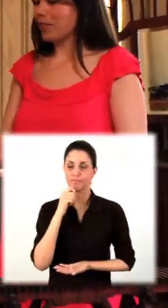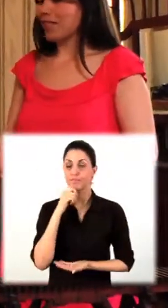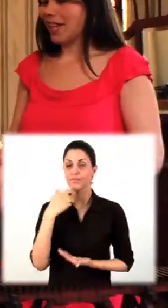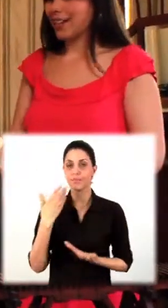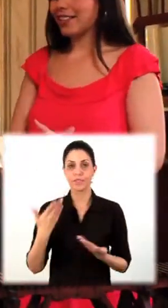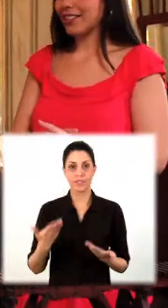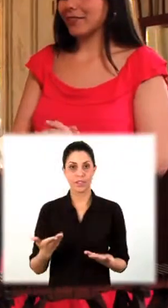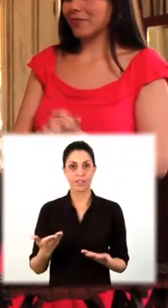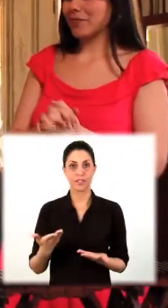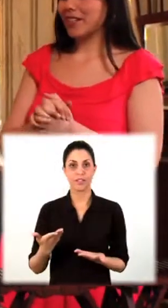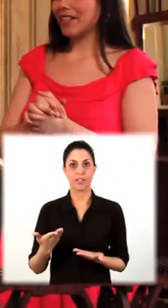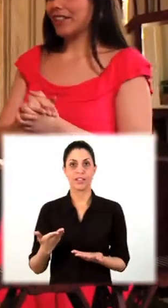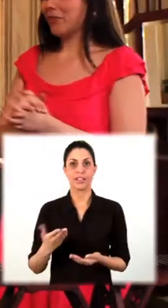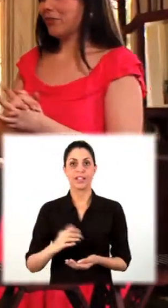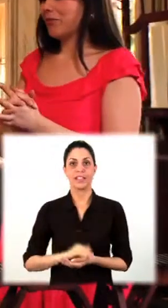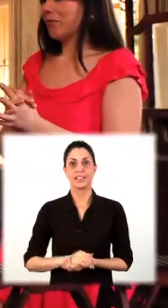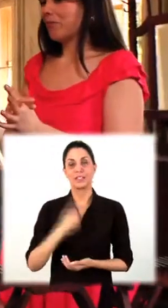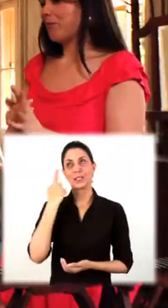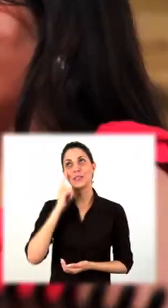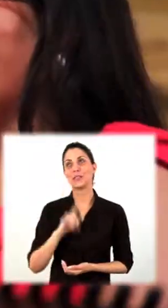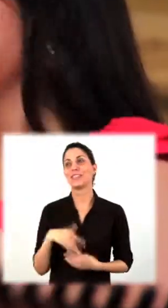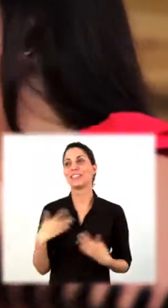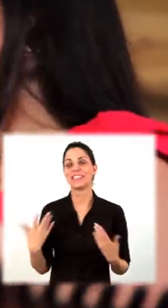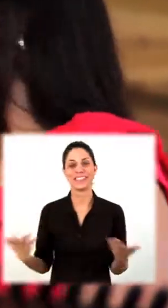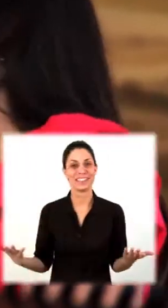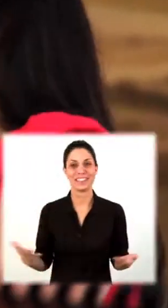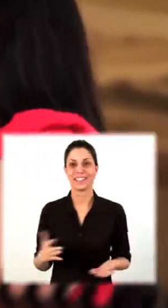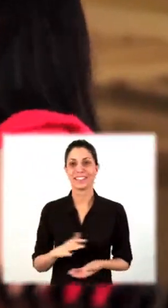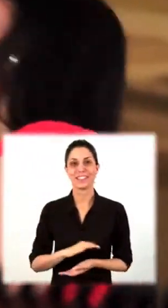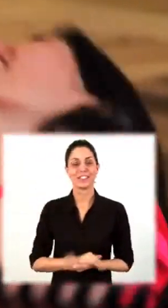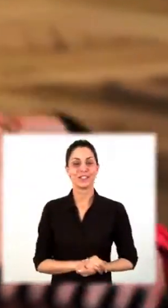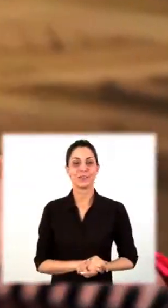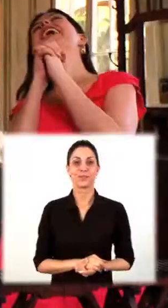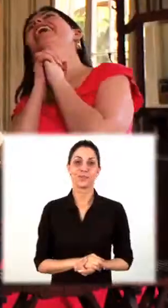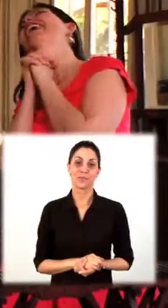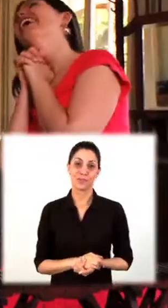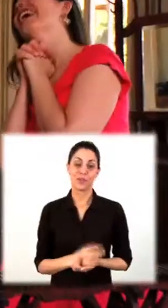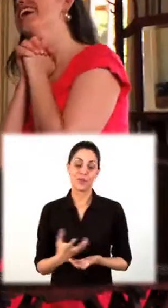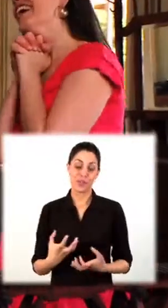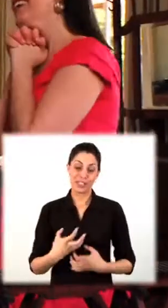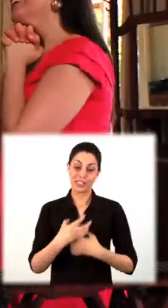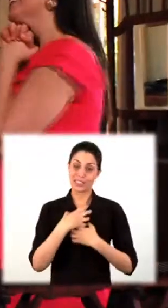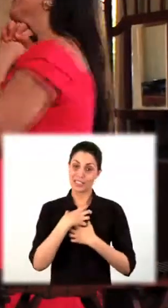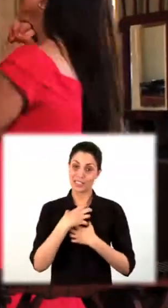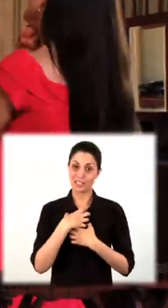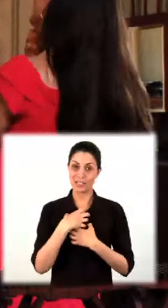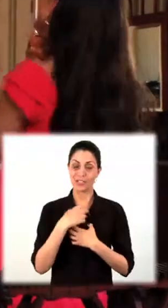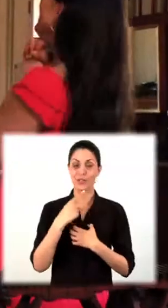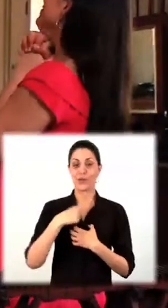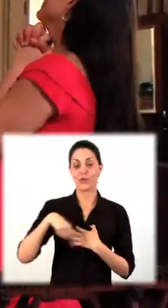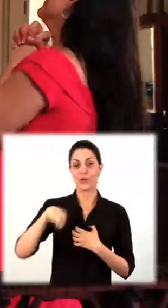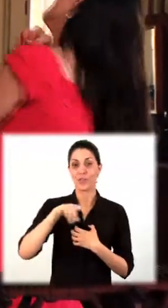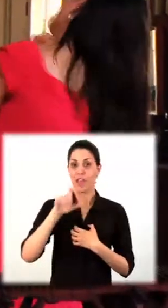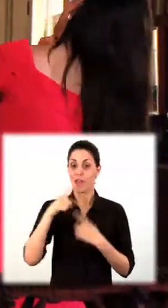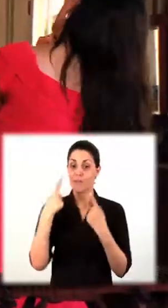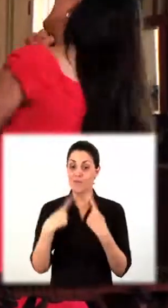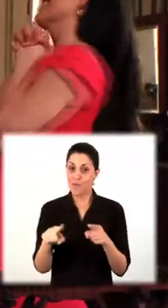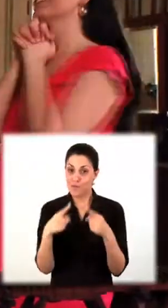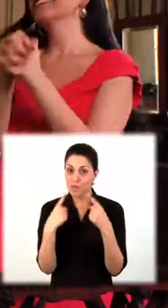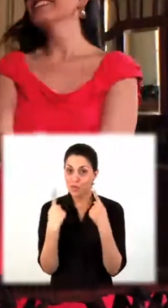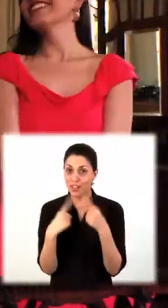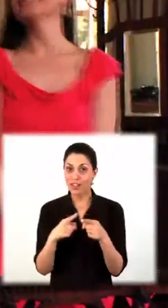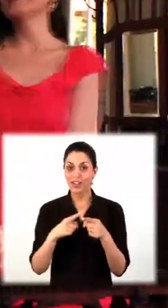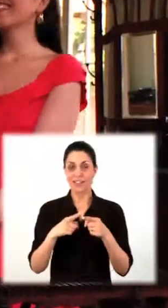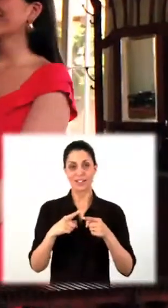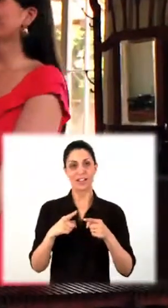muito avançada, né? E eu não sei mais. A intenção aqui